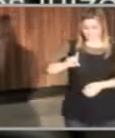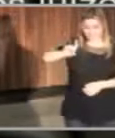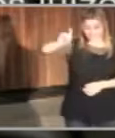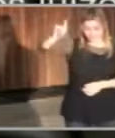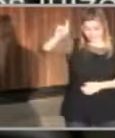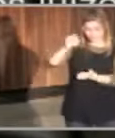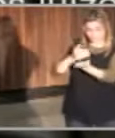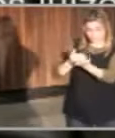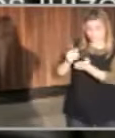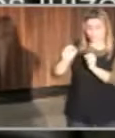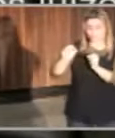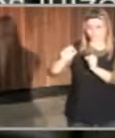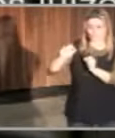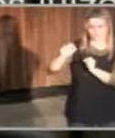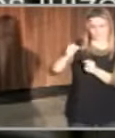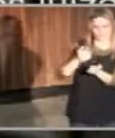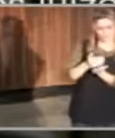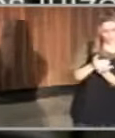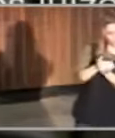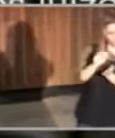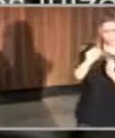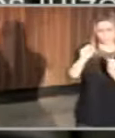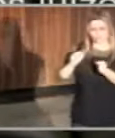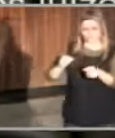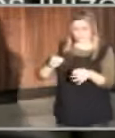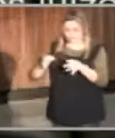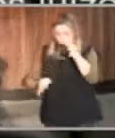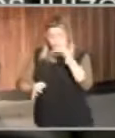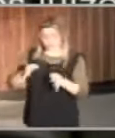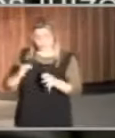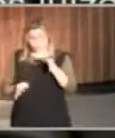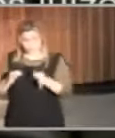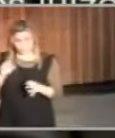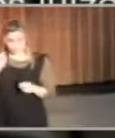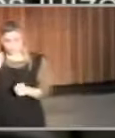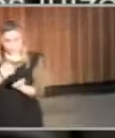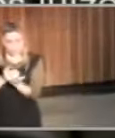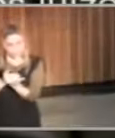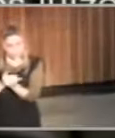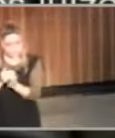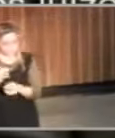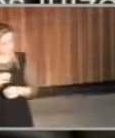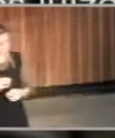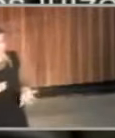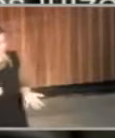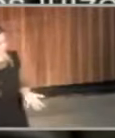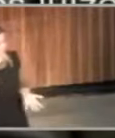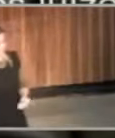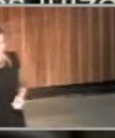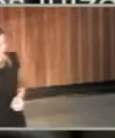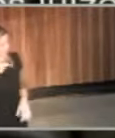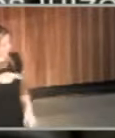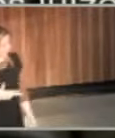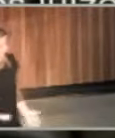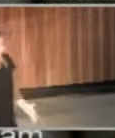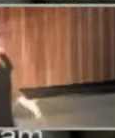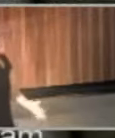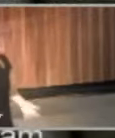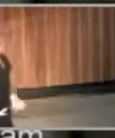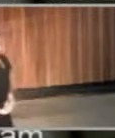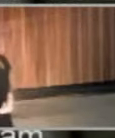líderes fortes, chamados juízes, que os salvaram dos que os atacavam. E